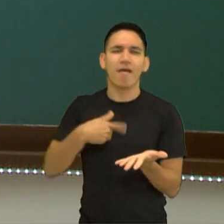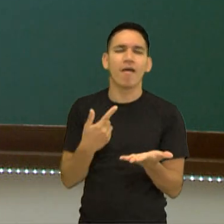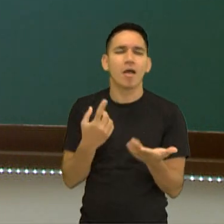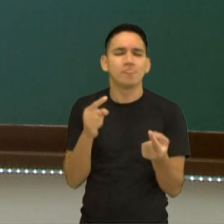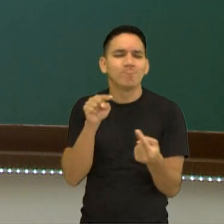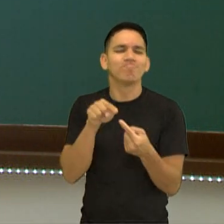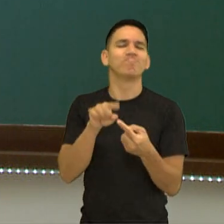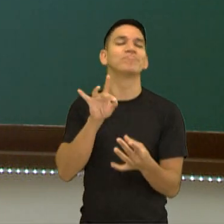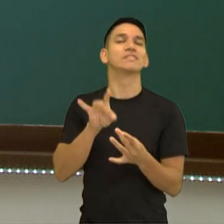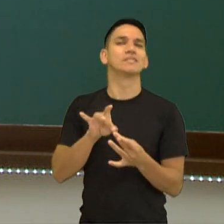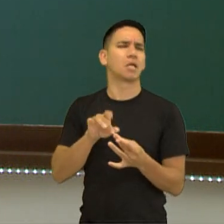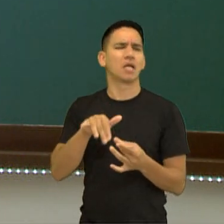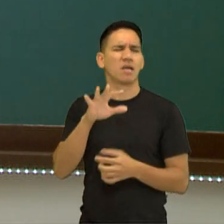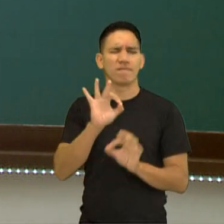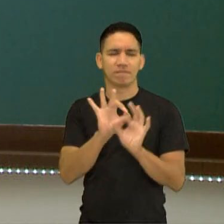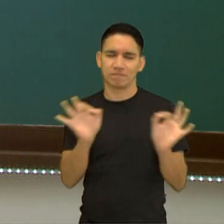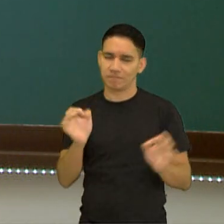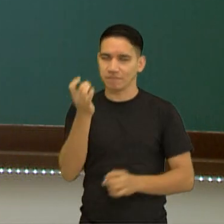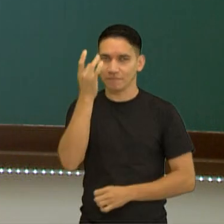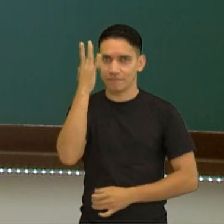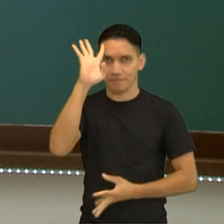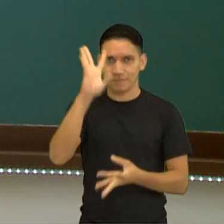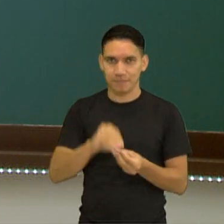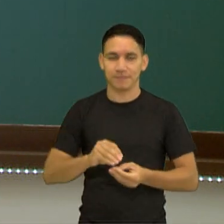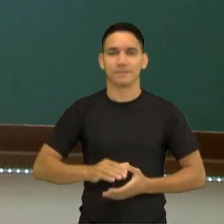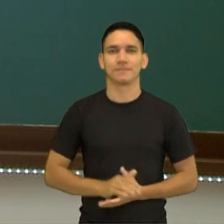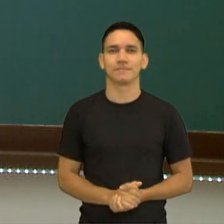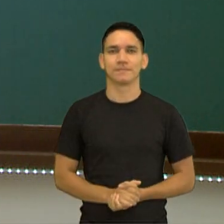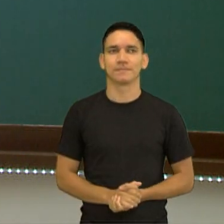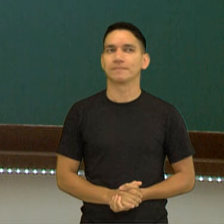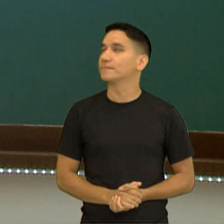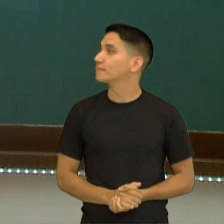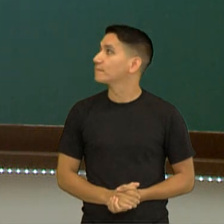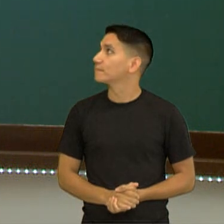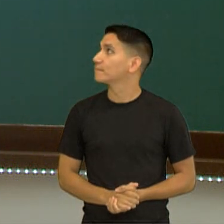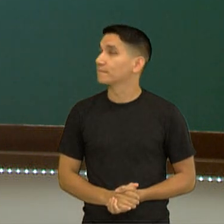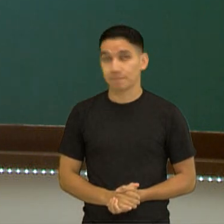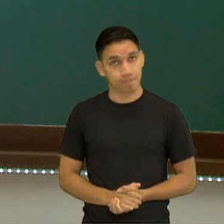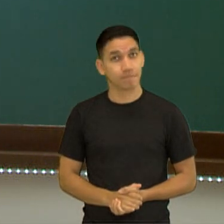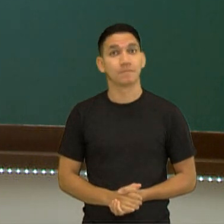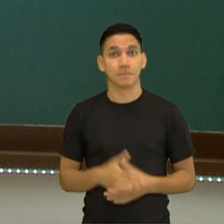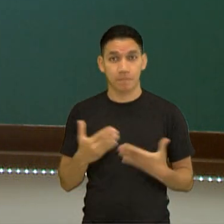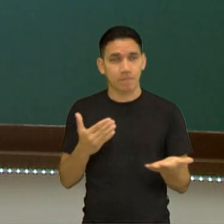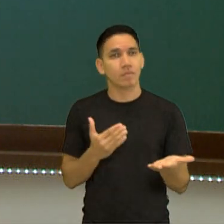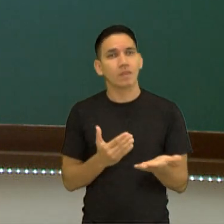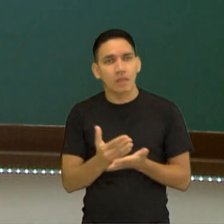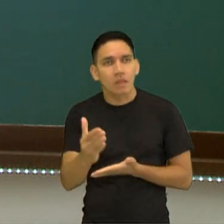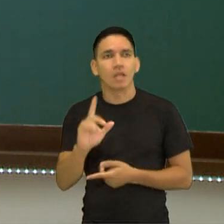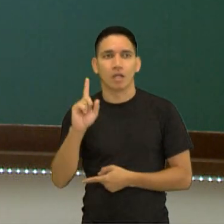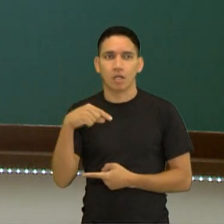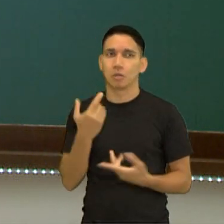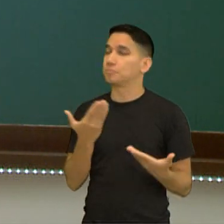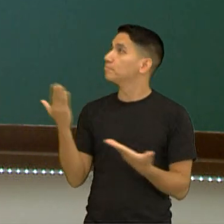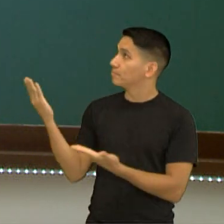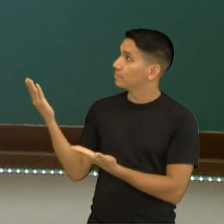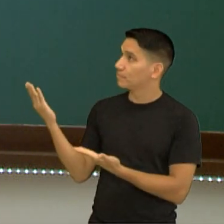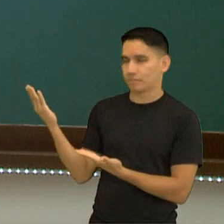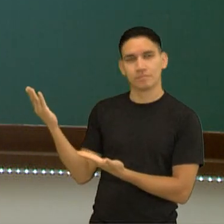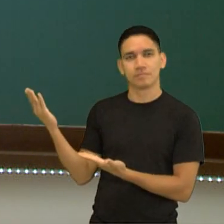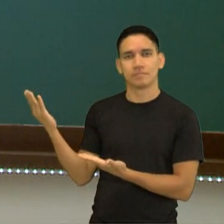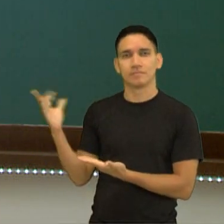que é muito simples de entender, tá bom? Então, bora lá. No nosso warm-up aqui, eu tenho a imagem do